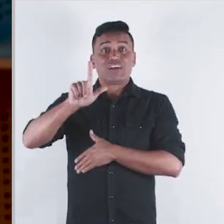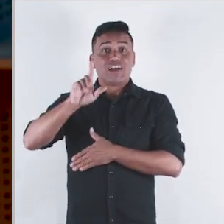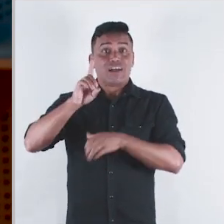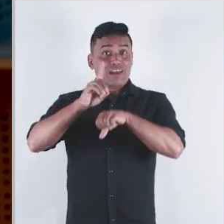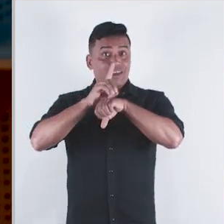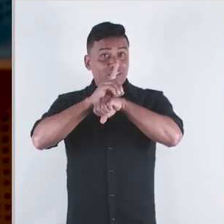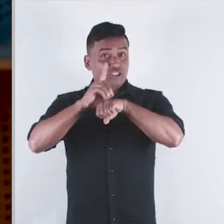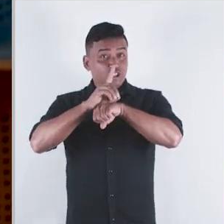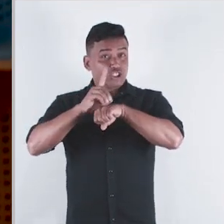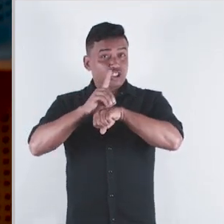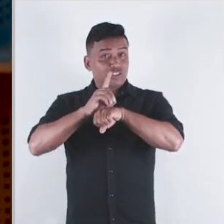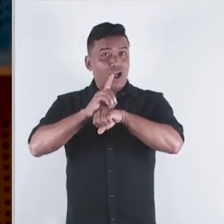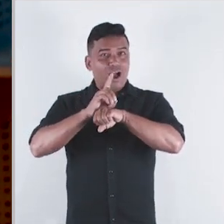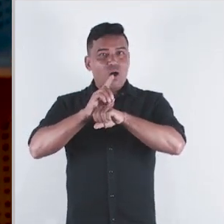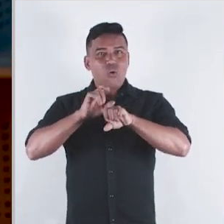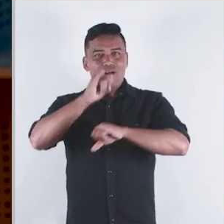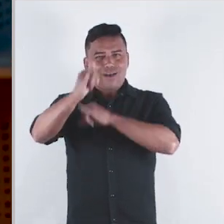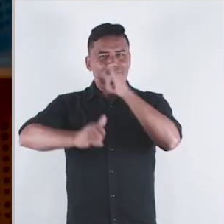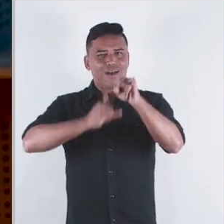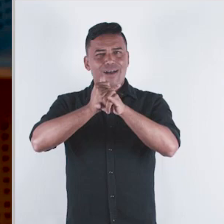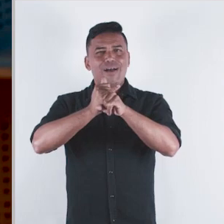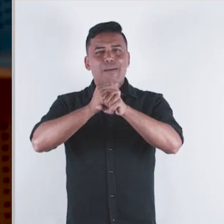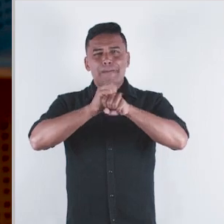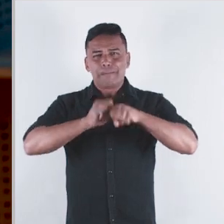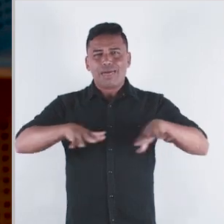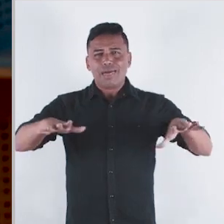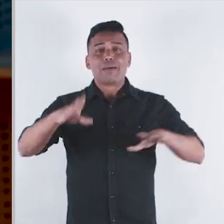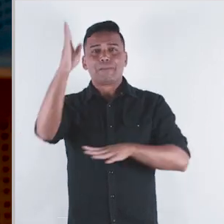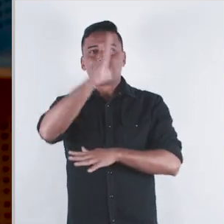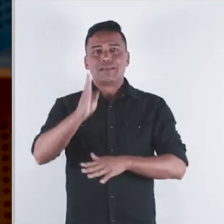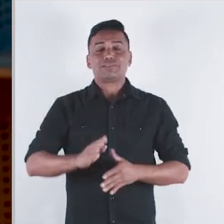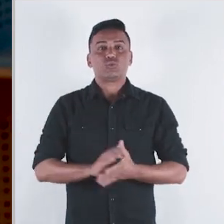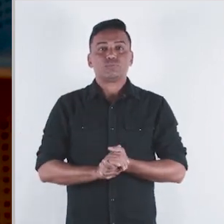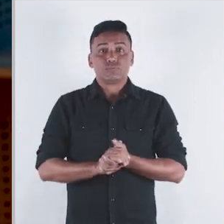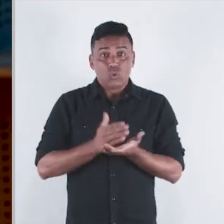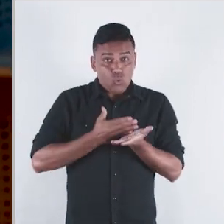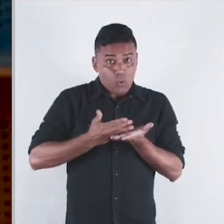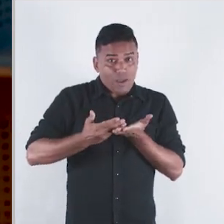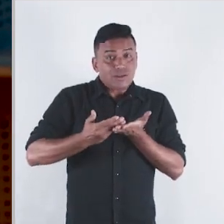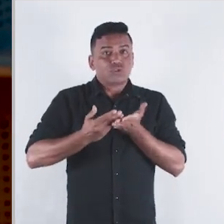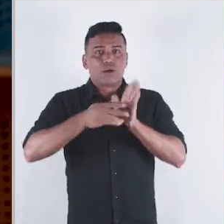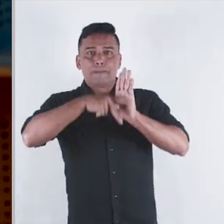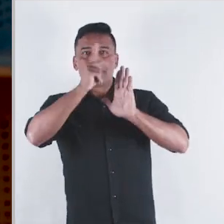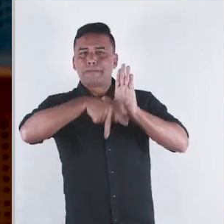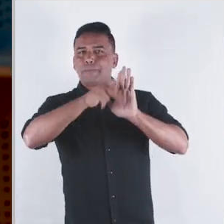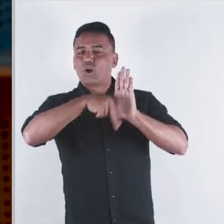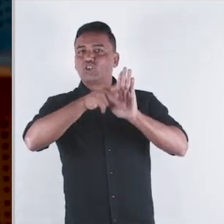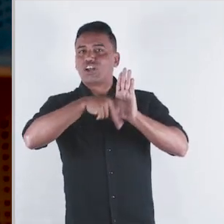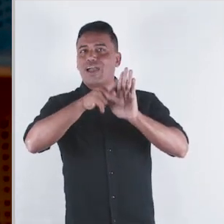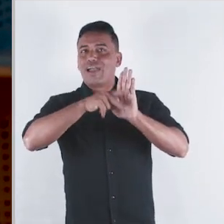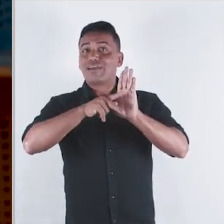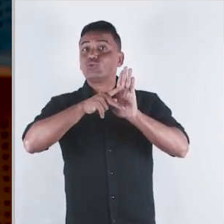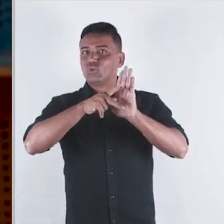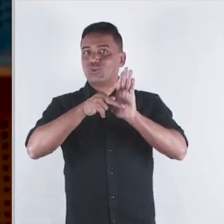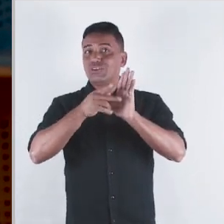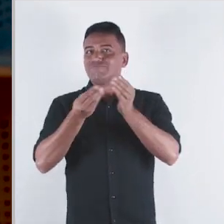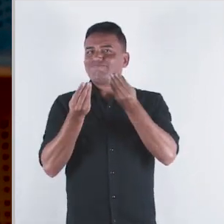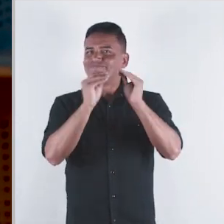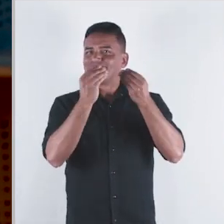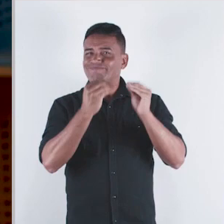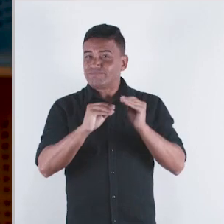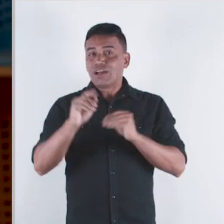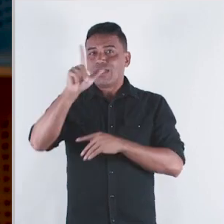Brasil. A iniciativa é parte do projeto Repositório da Literatura Digital